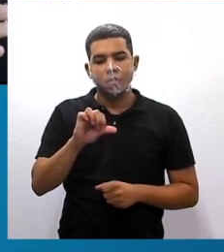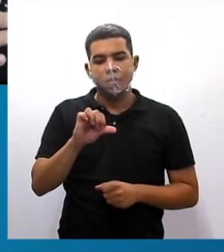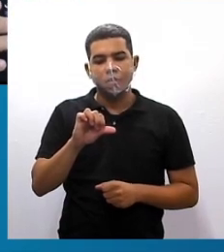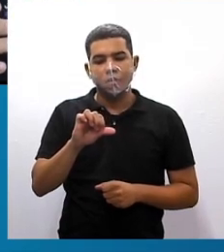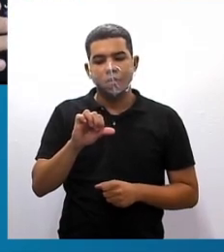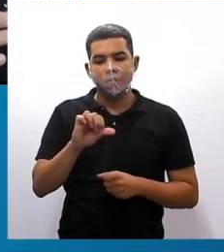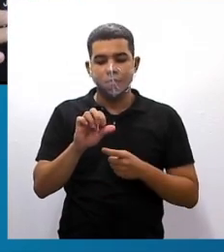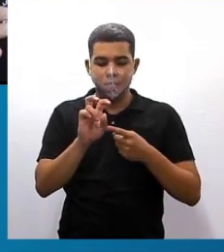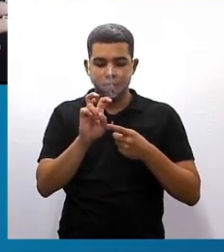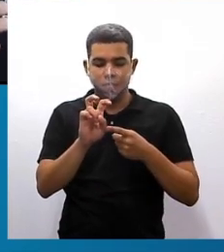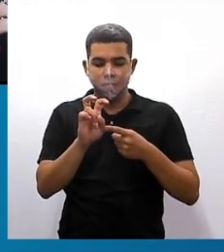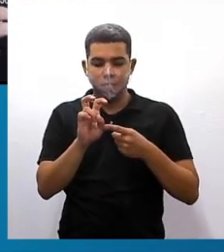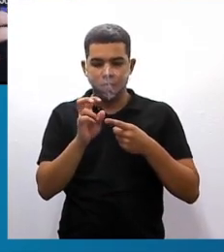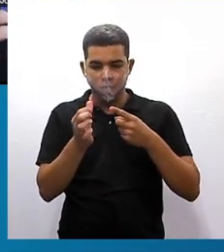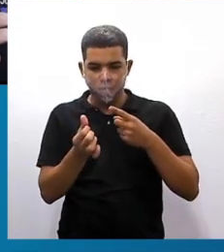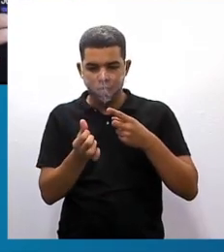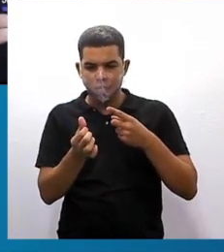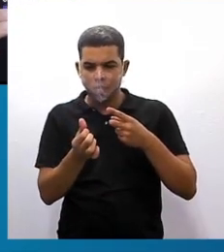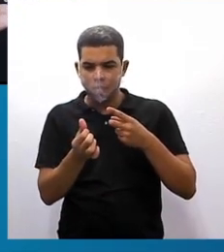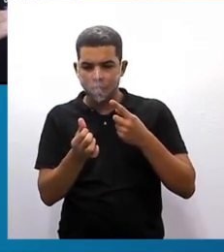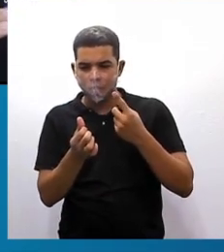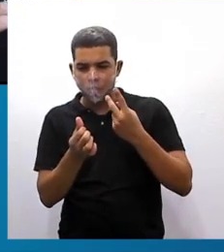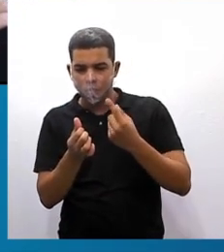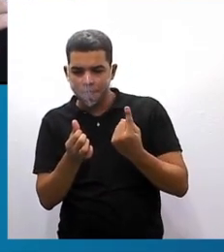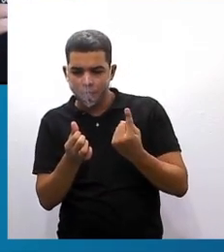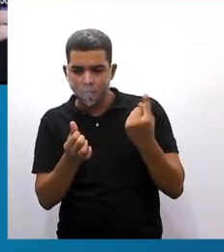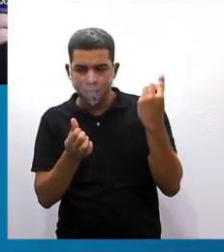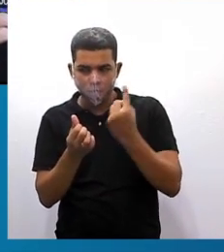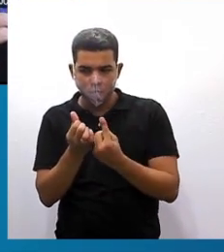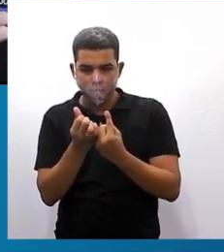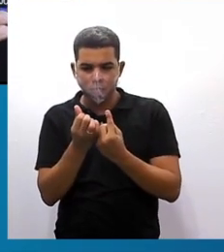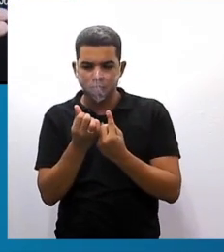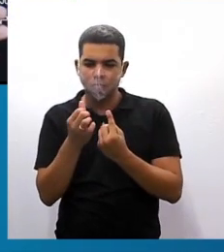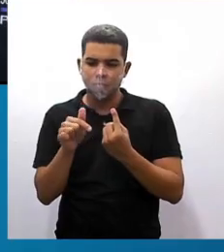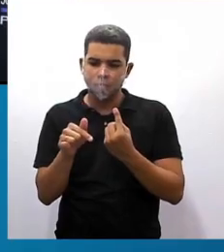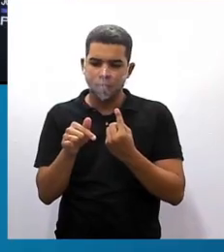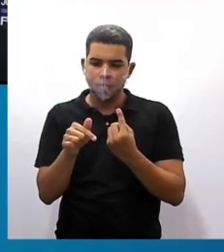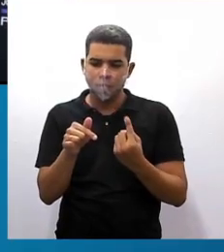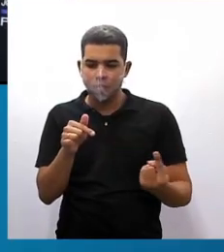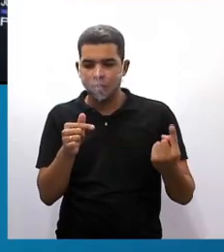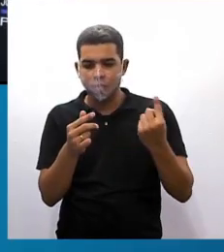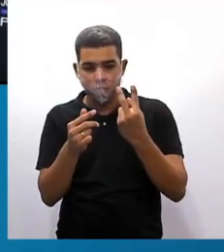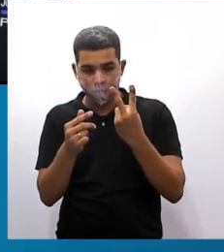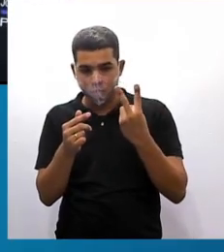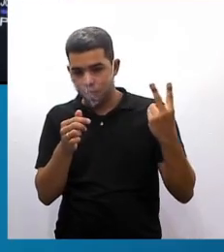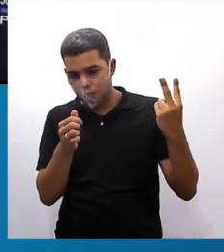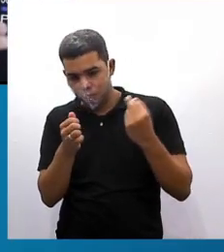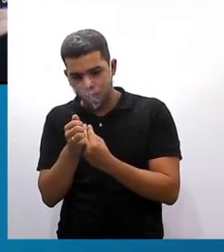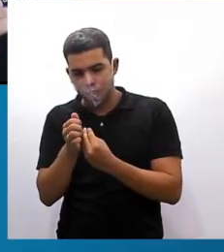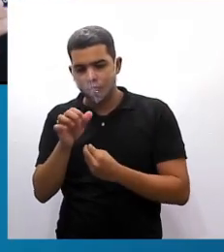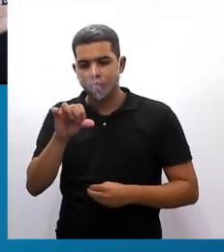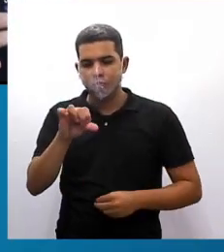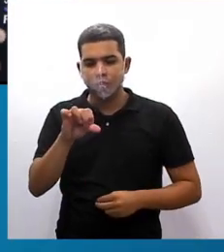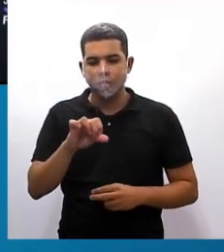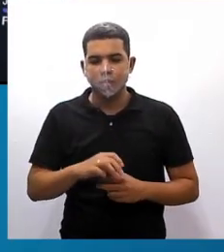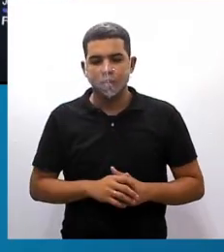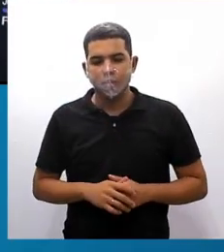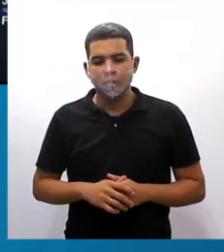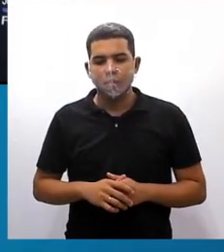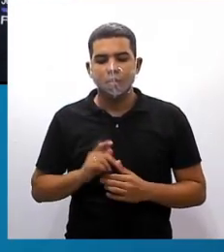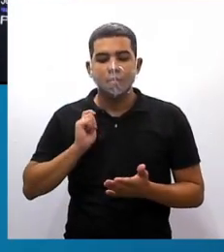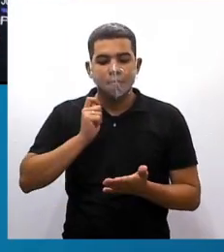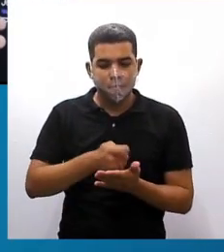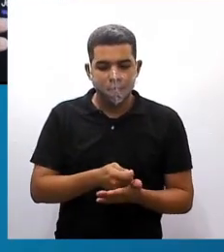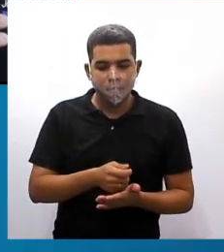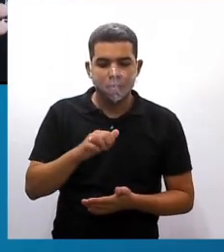Com 1, 7. Com 2, 9. Beleza, repetir o 9. Massa, não é? Então, ó, com isso, vai pagar